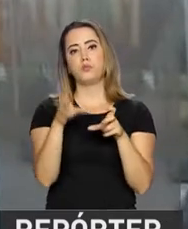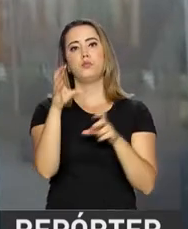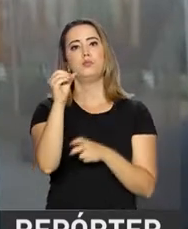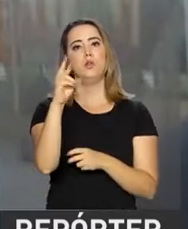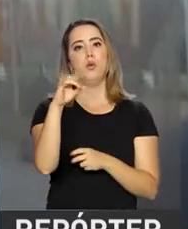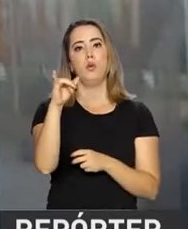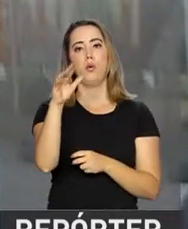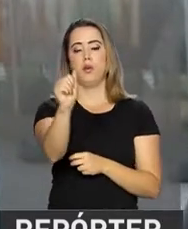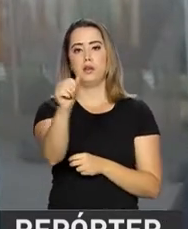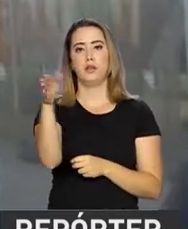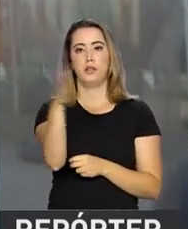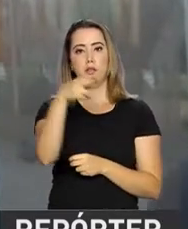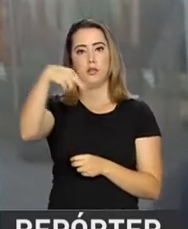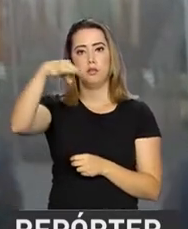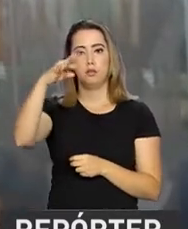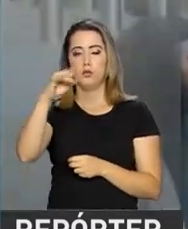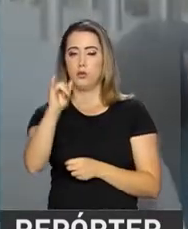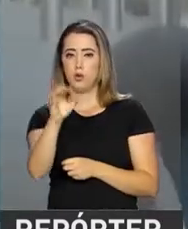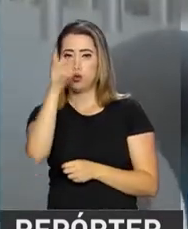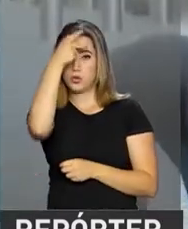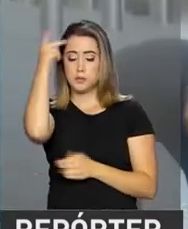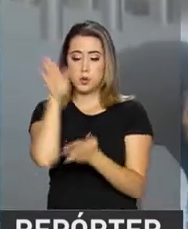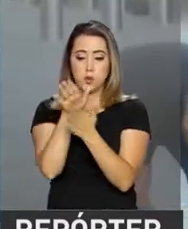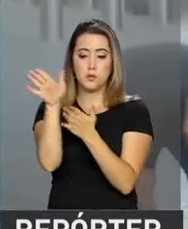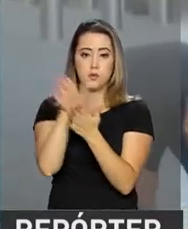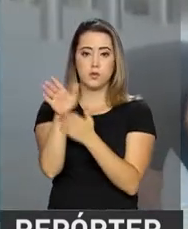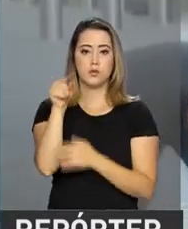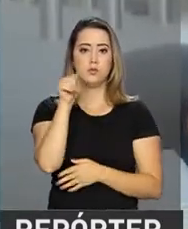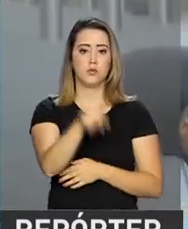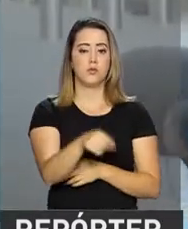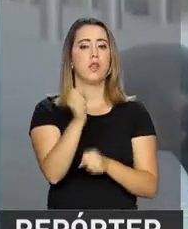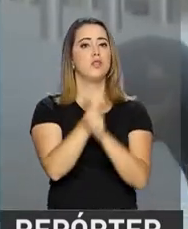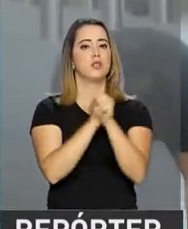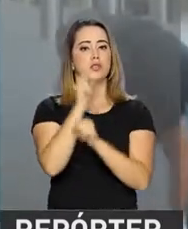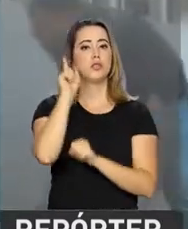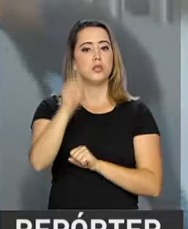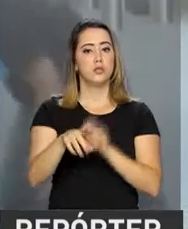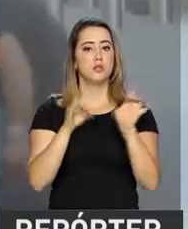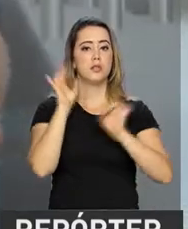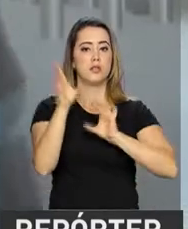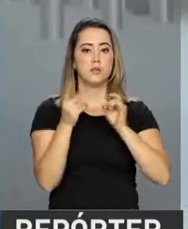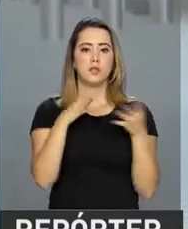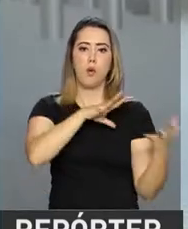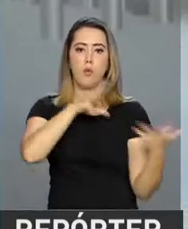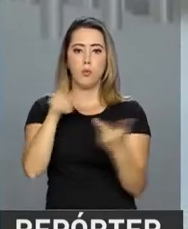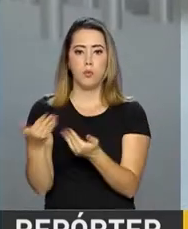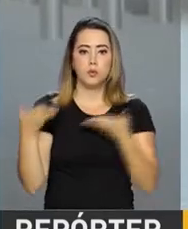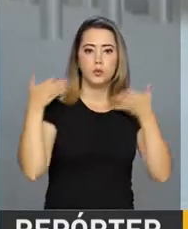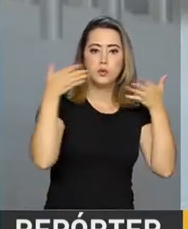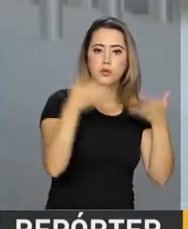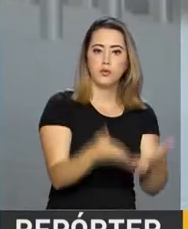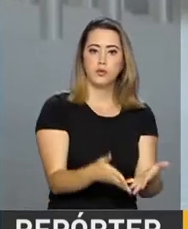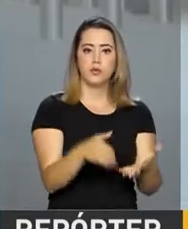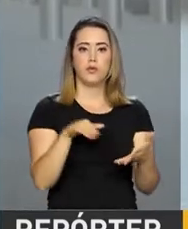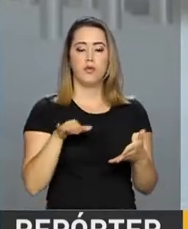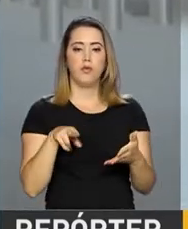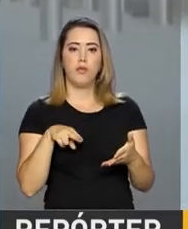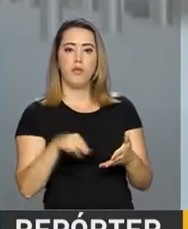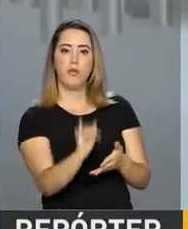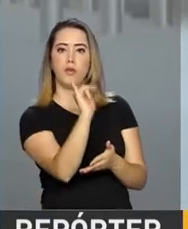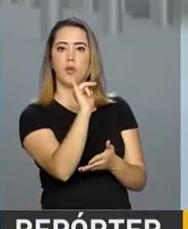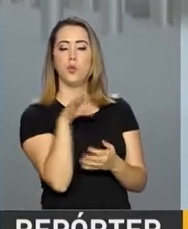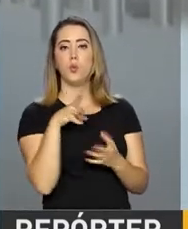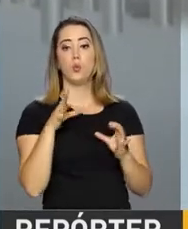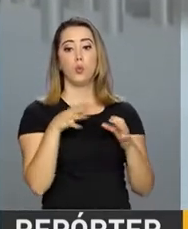ea crise dos refugiados deste ano é muito especial o mundo venha nova york e literalmente todos os